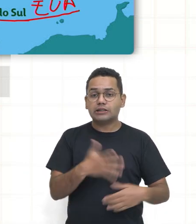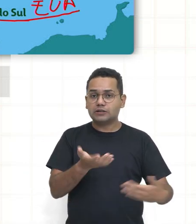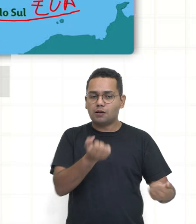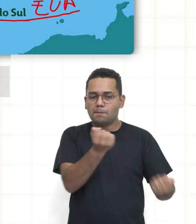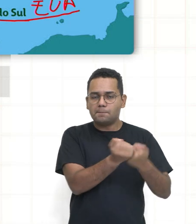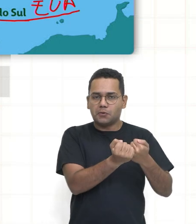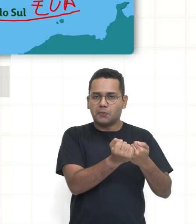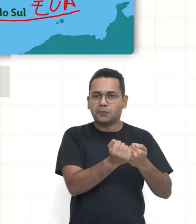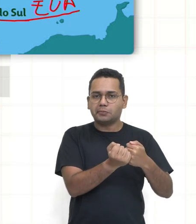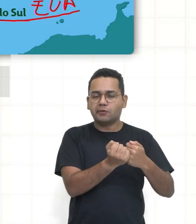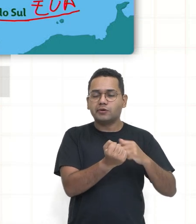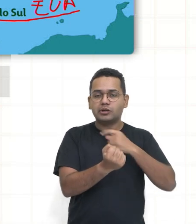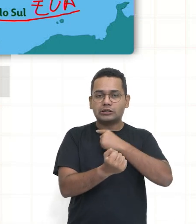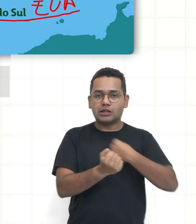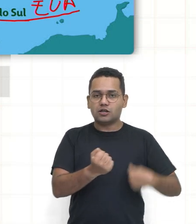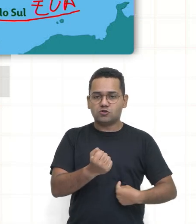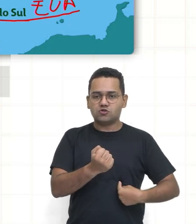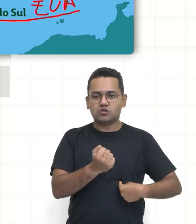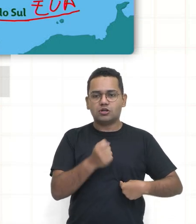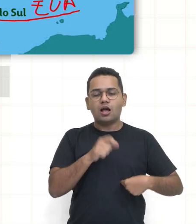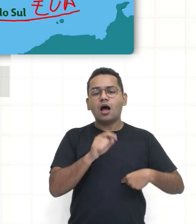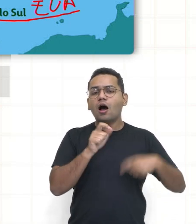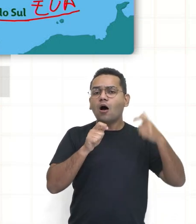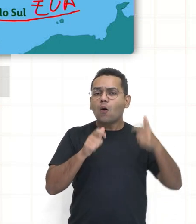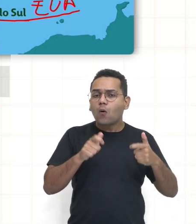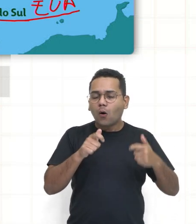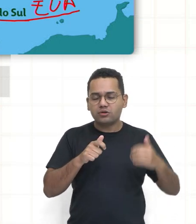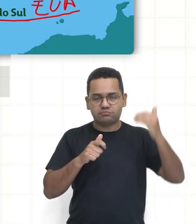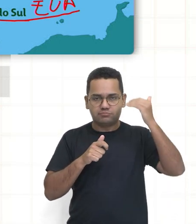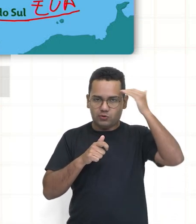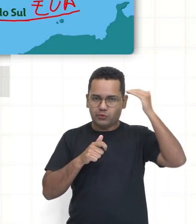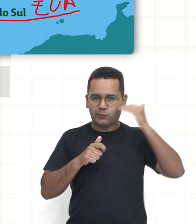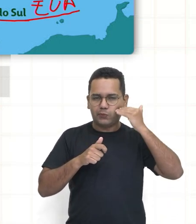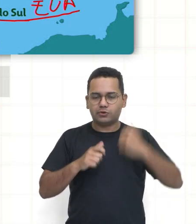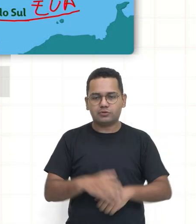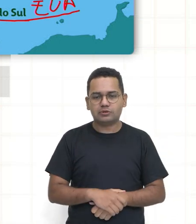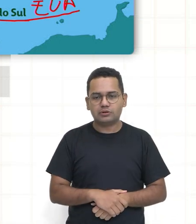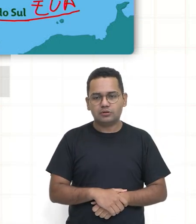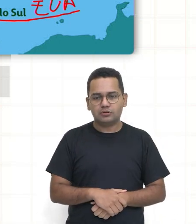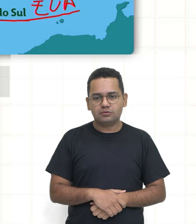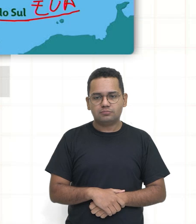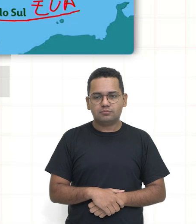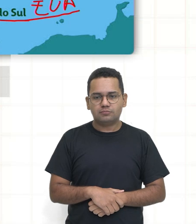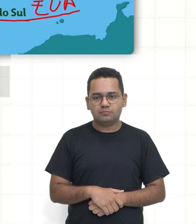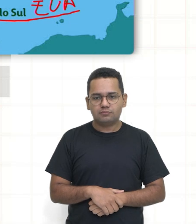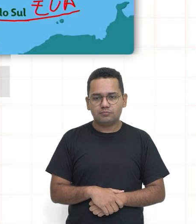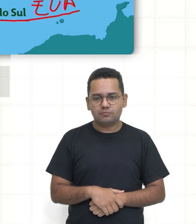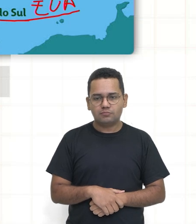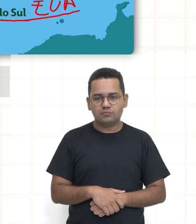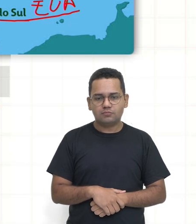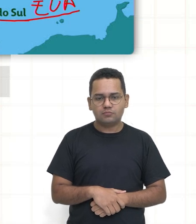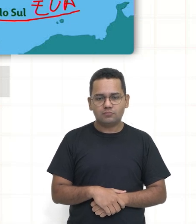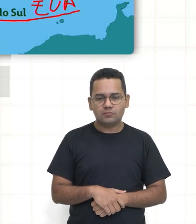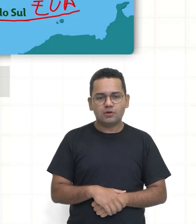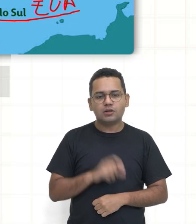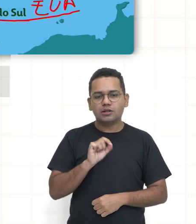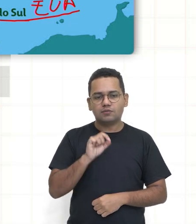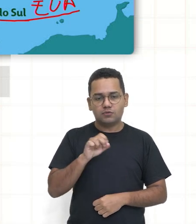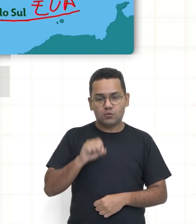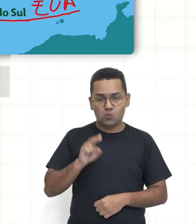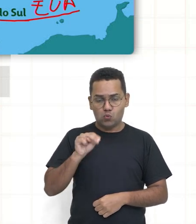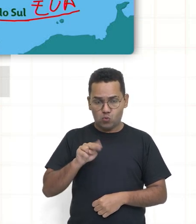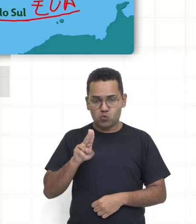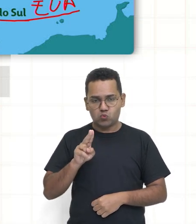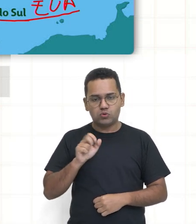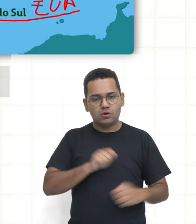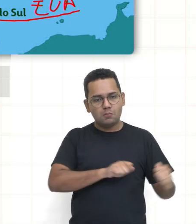a Coreia do Norte, enviando tropas militares que empurraram as forças da ONU para Seul. Seul,